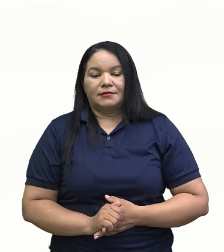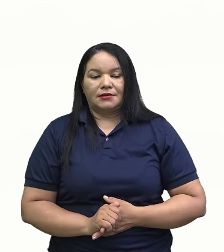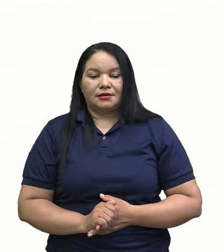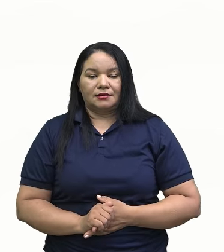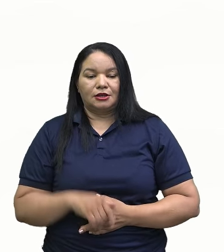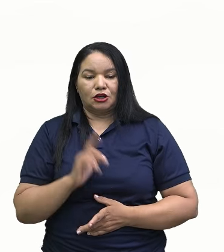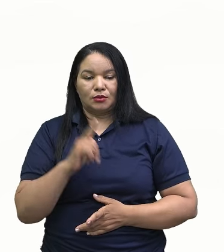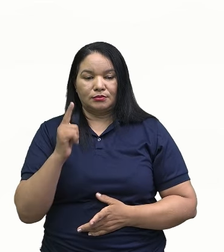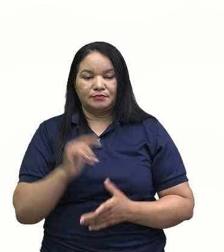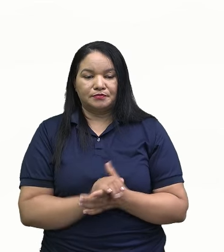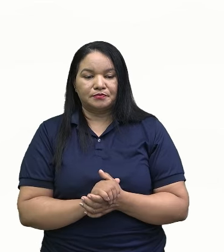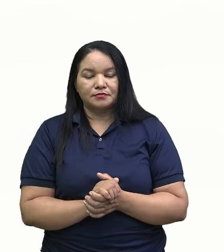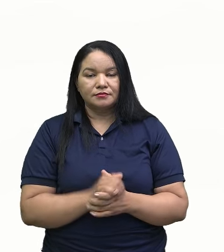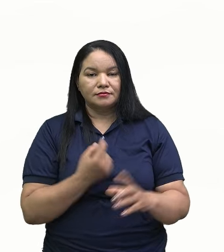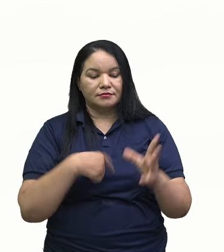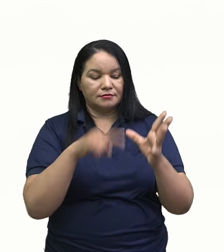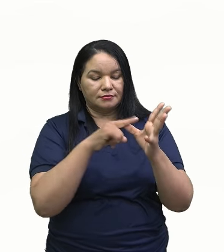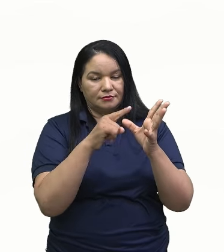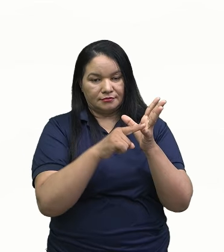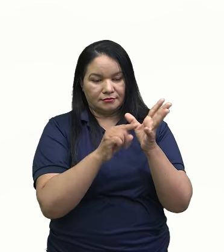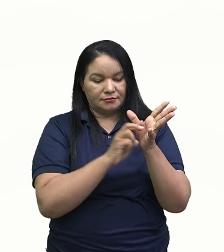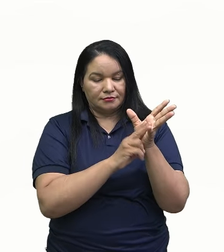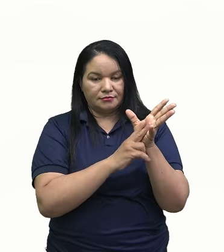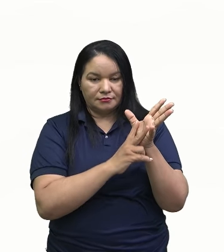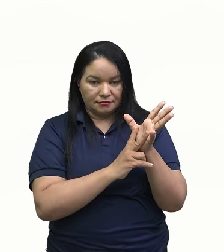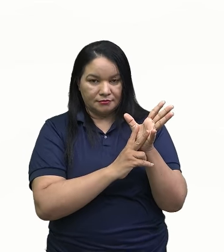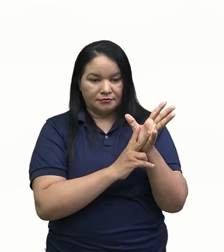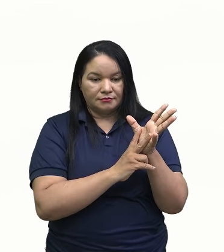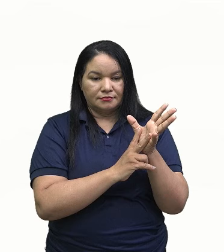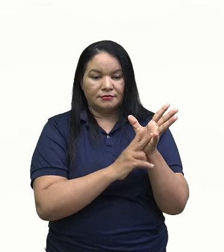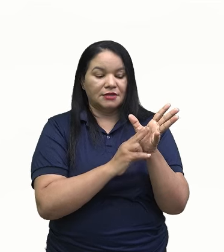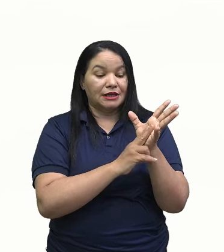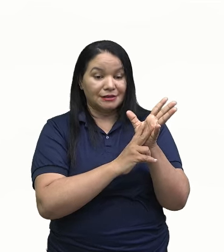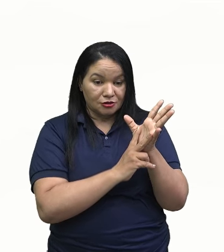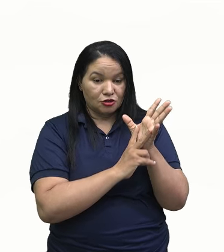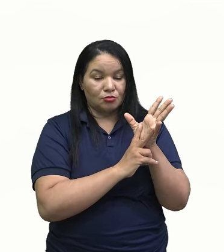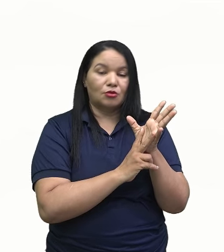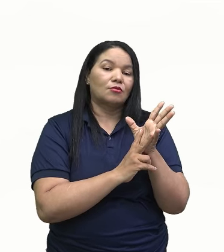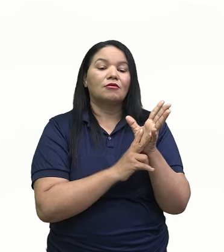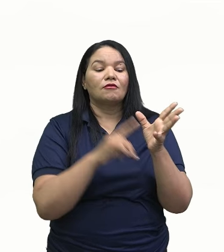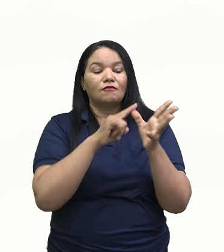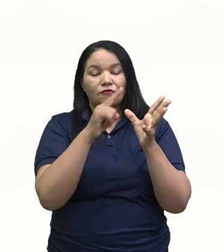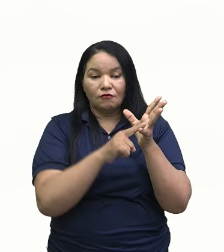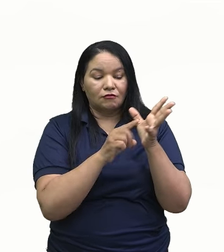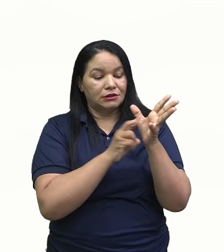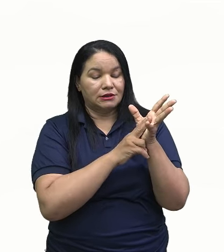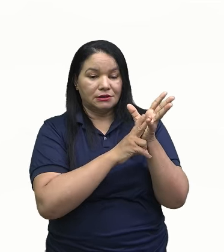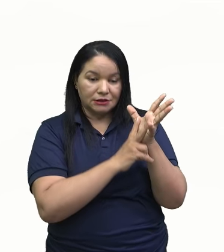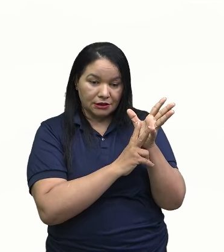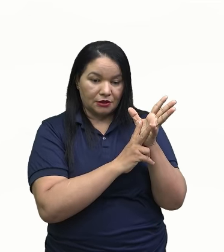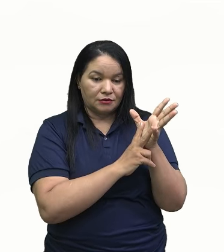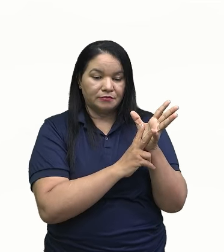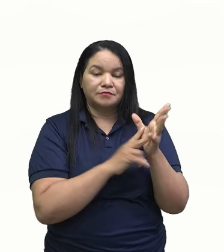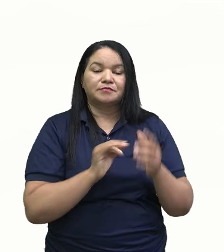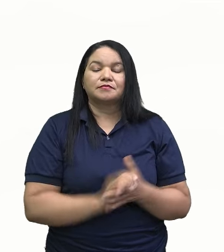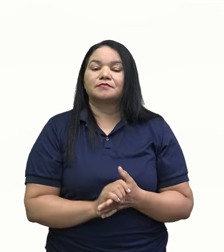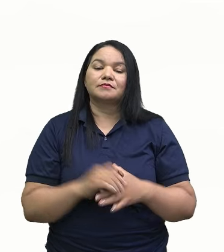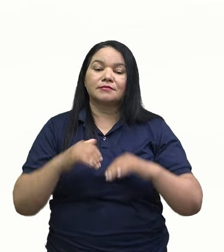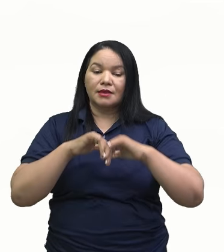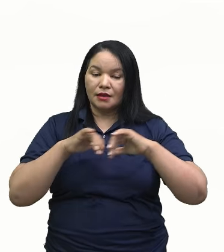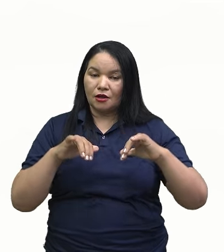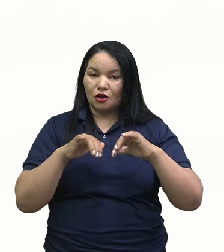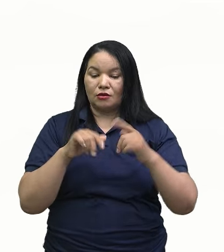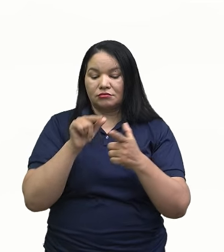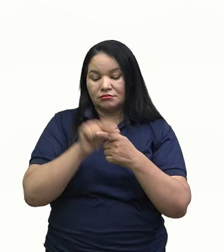Agora, os hiatos. O que significa hiatos? Separação das vogais, não é? Os hiatos se separam na separação silábica.